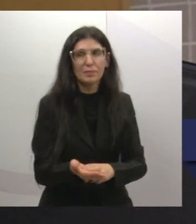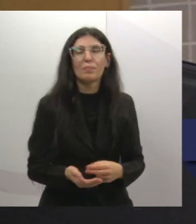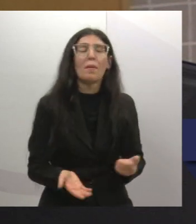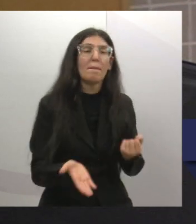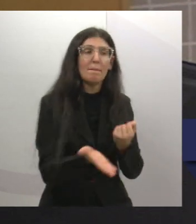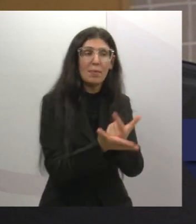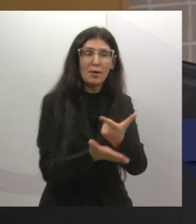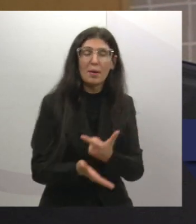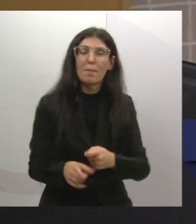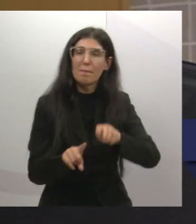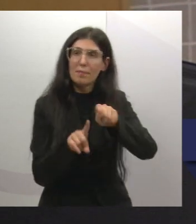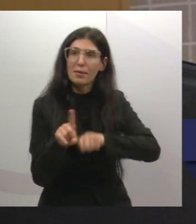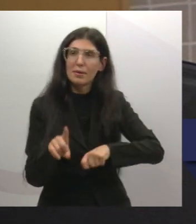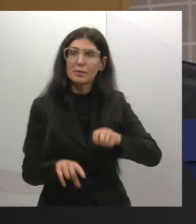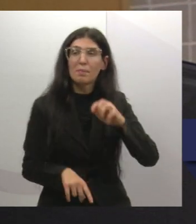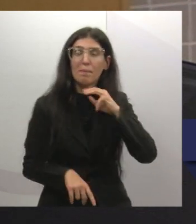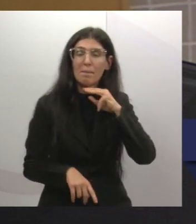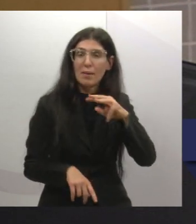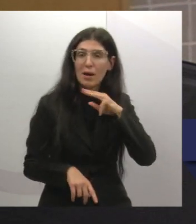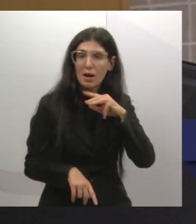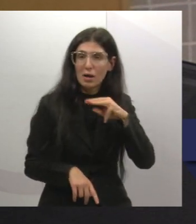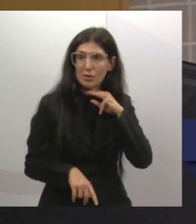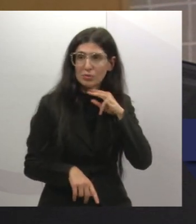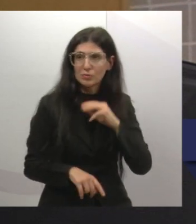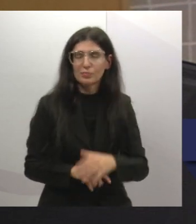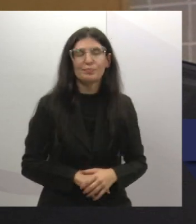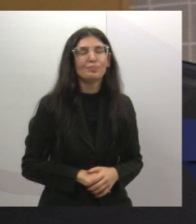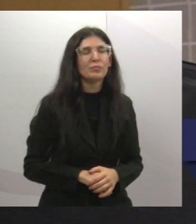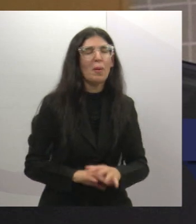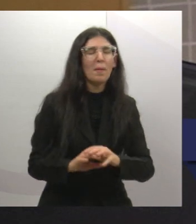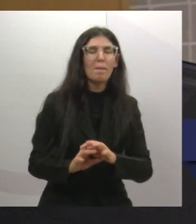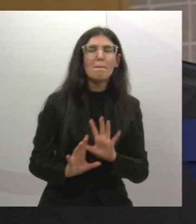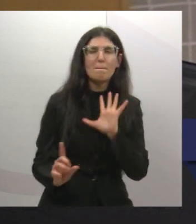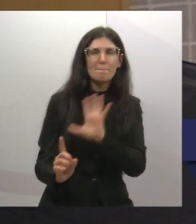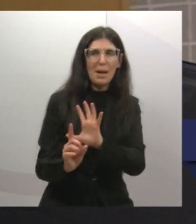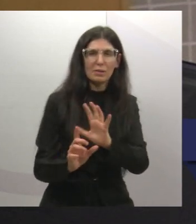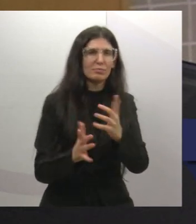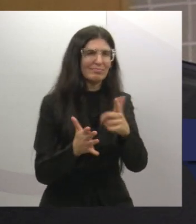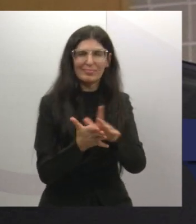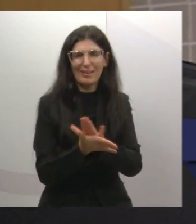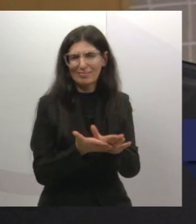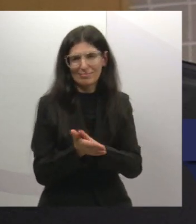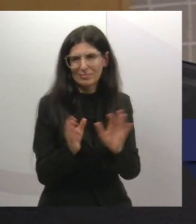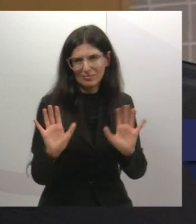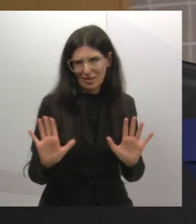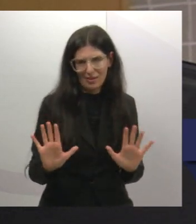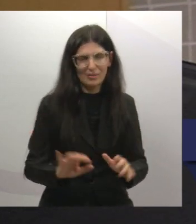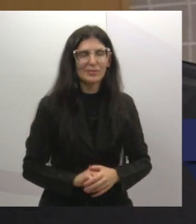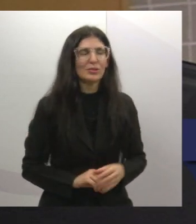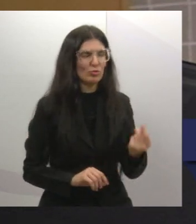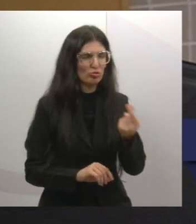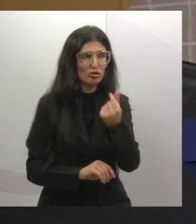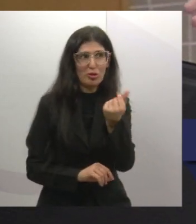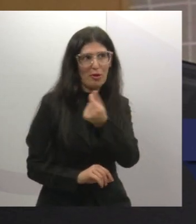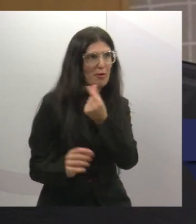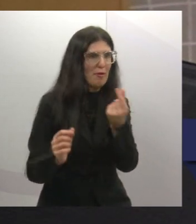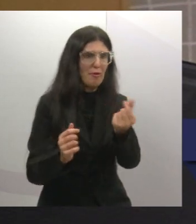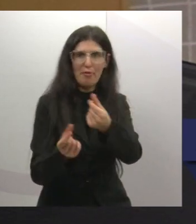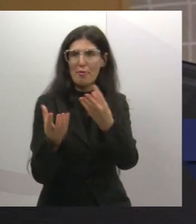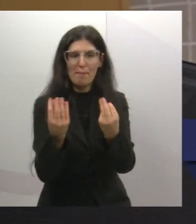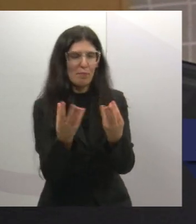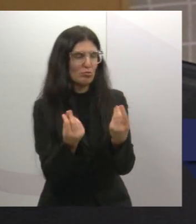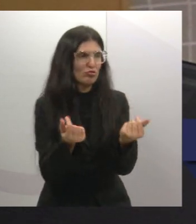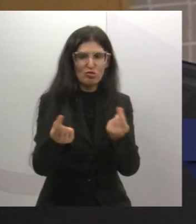março. Né? Então, não teve muito impacto. Vocês podem perceber que a receita total do município, ela